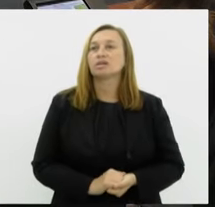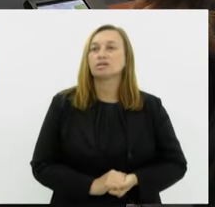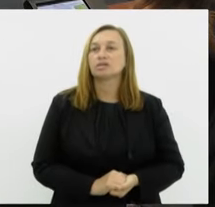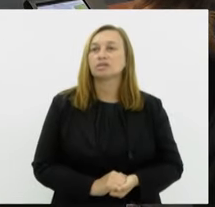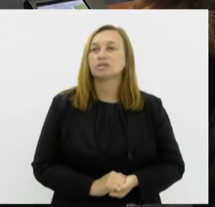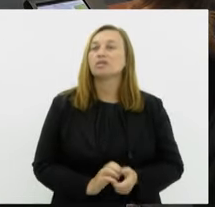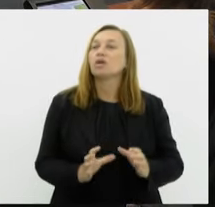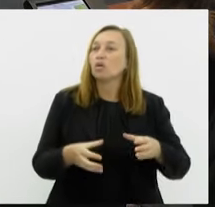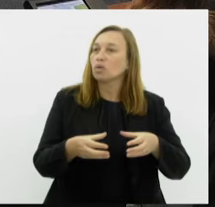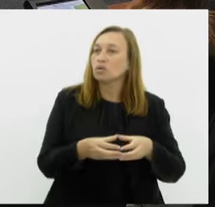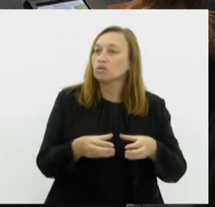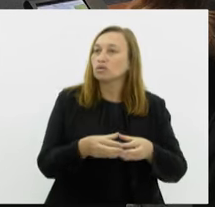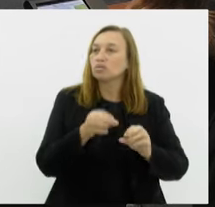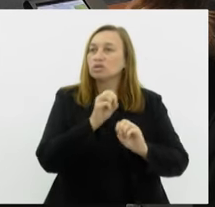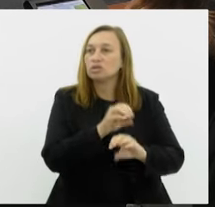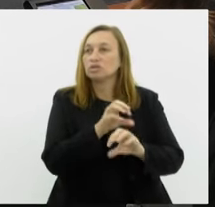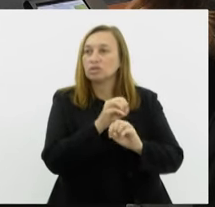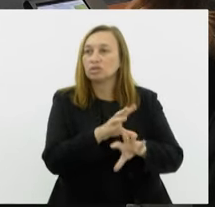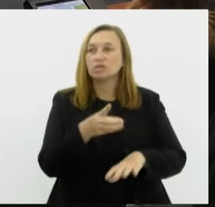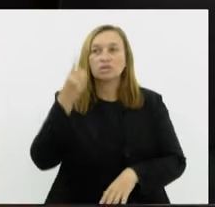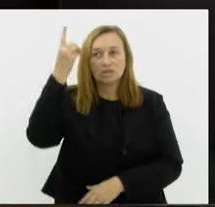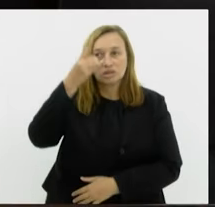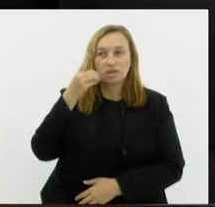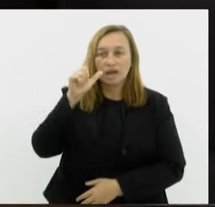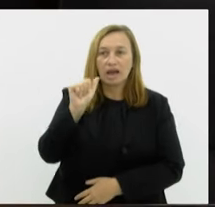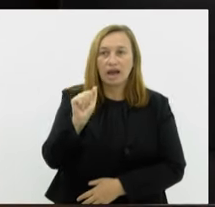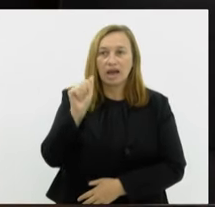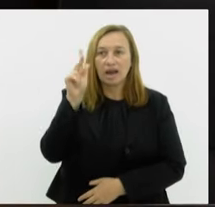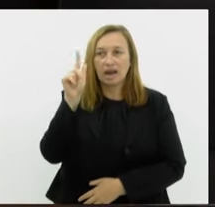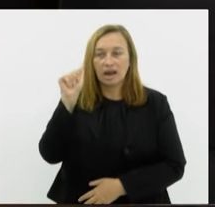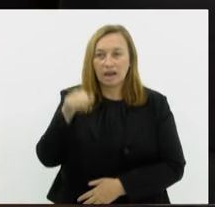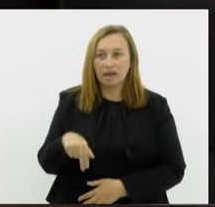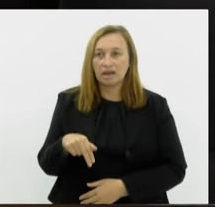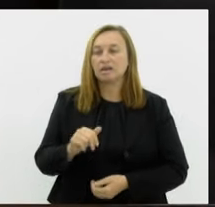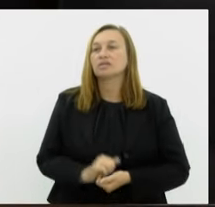Pela Comissão de Educação, deputado Alan Lopes.